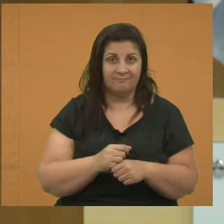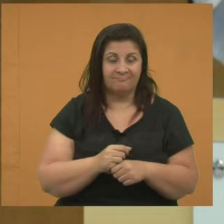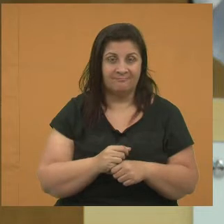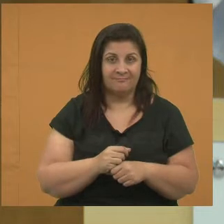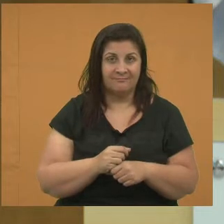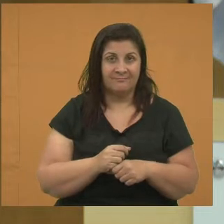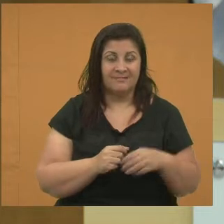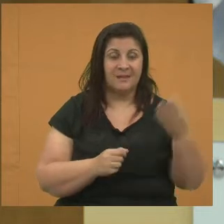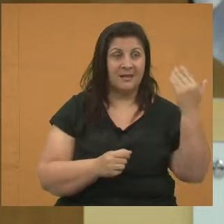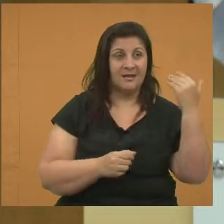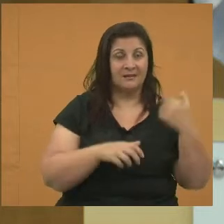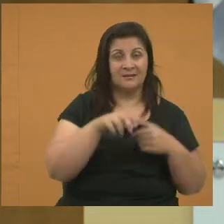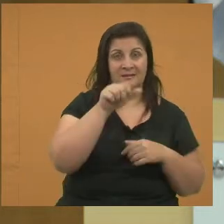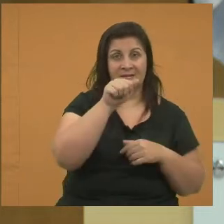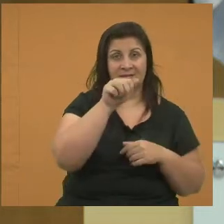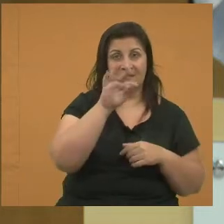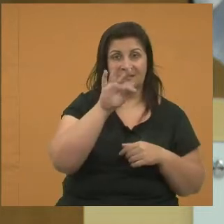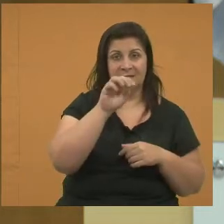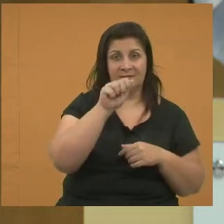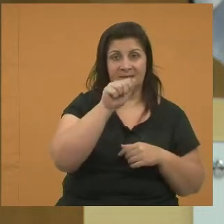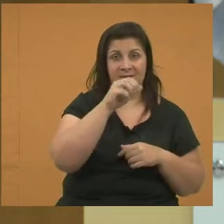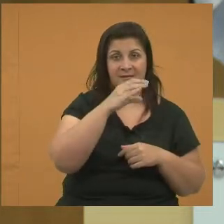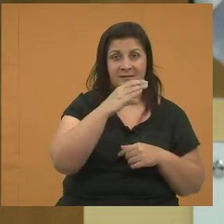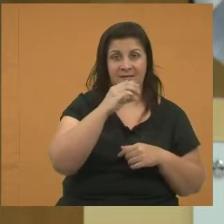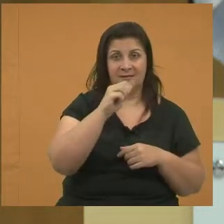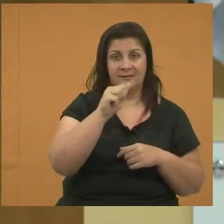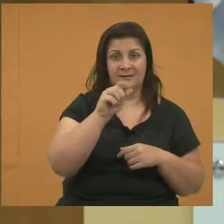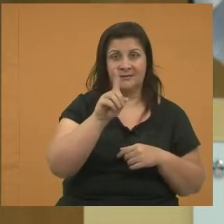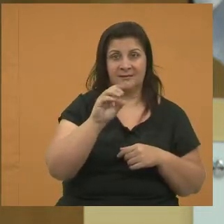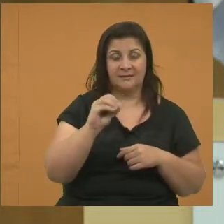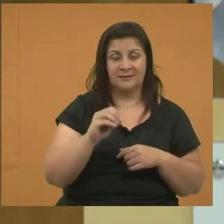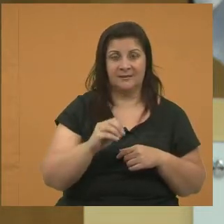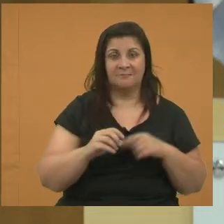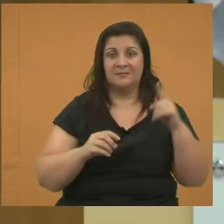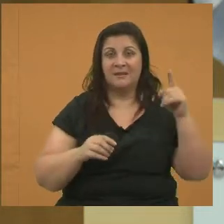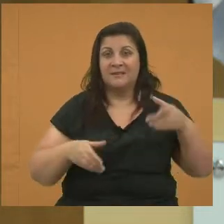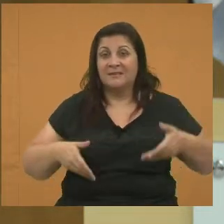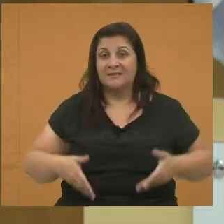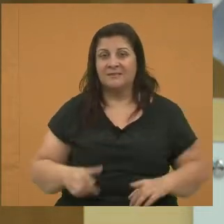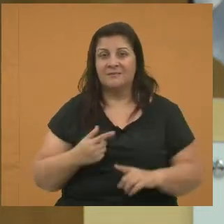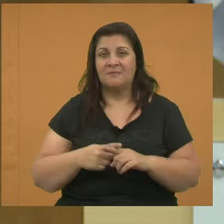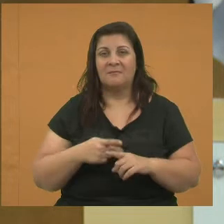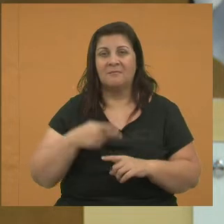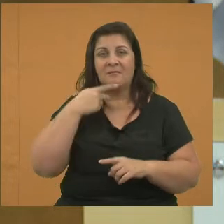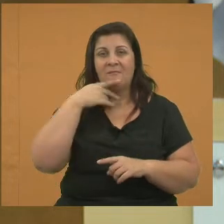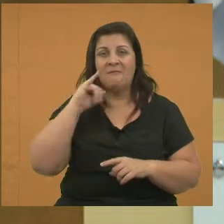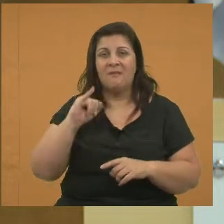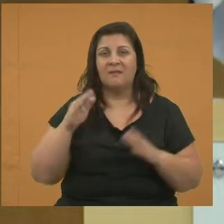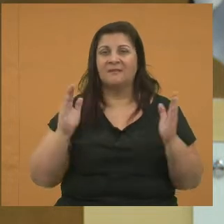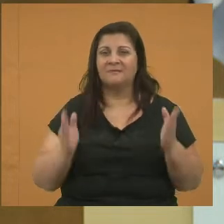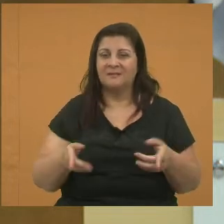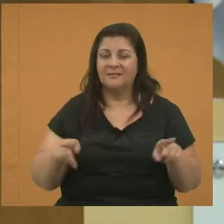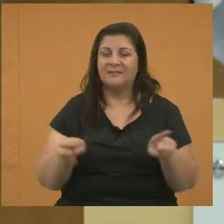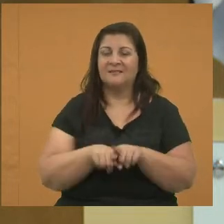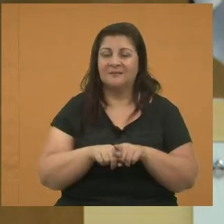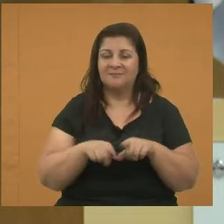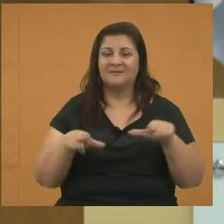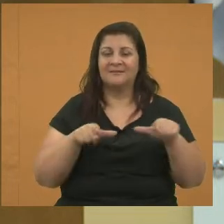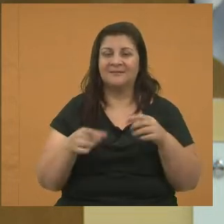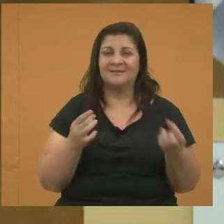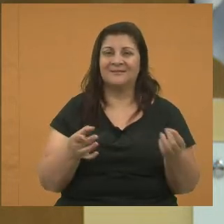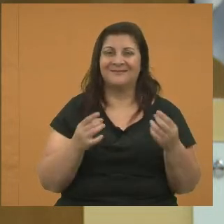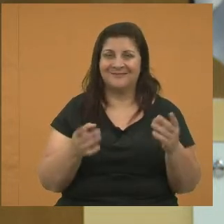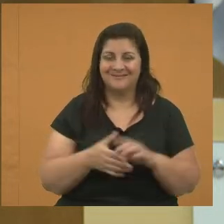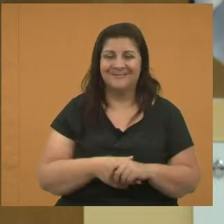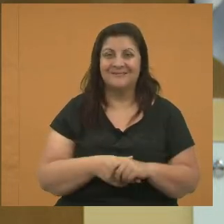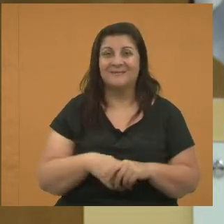o varejo. Na verdade, eu nasci no comércio, porque o meu pai já veio dessa linha. E eu me recordo que eu